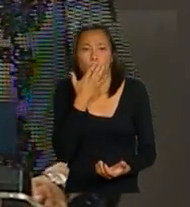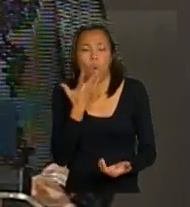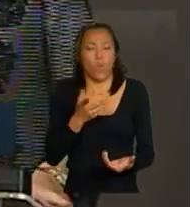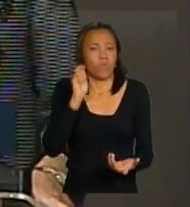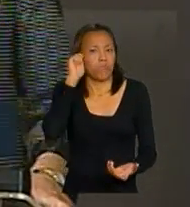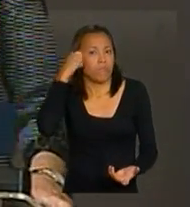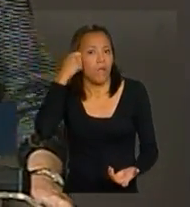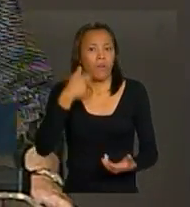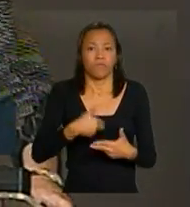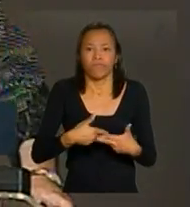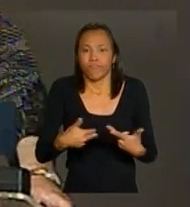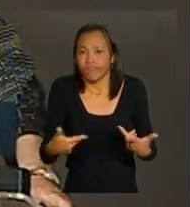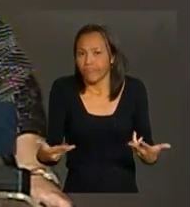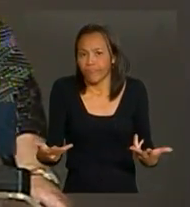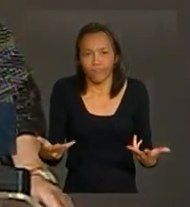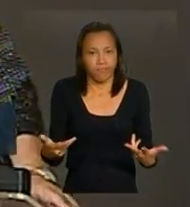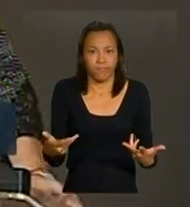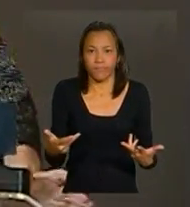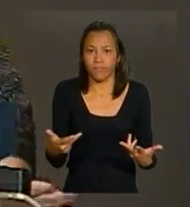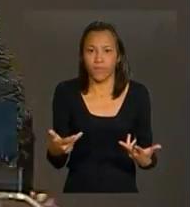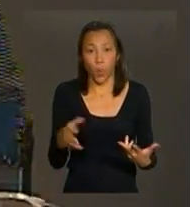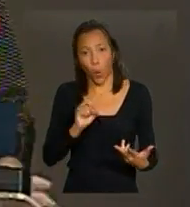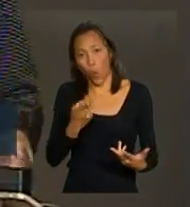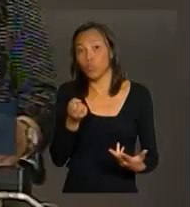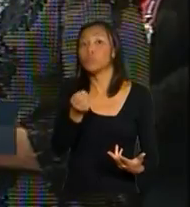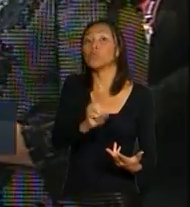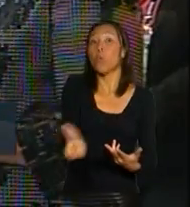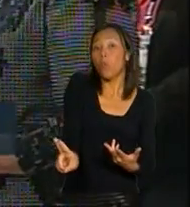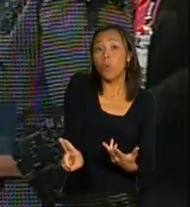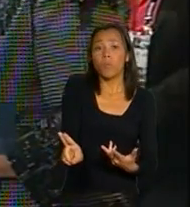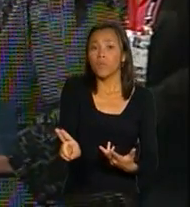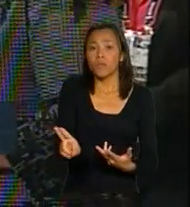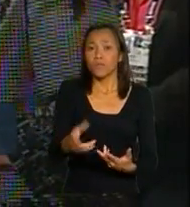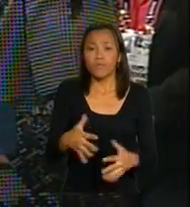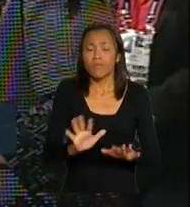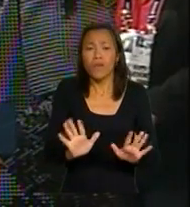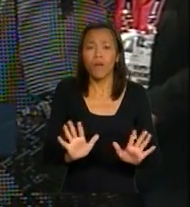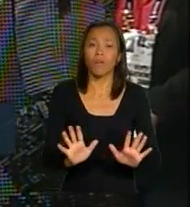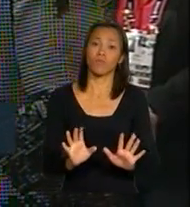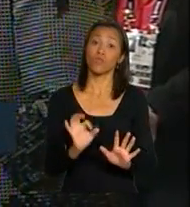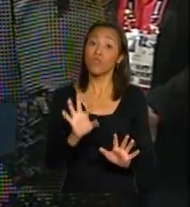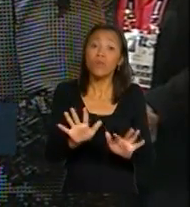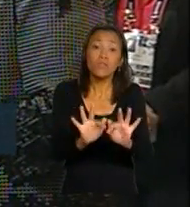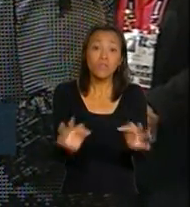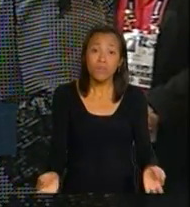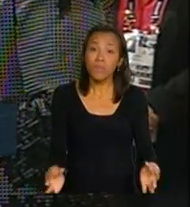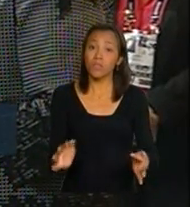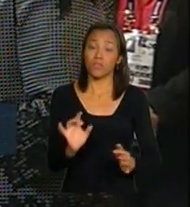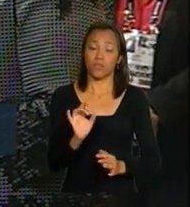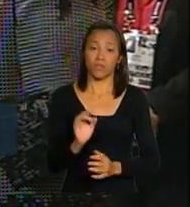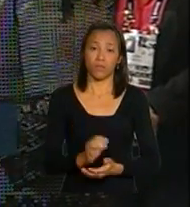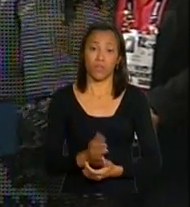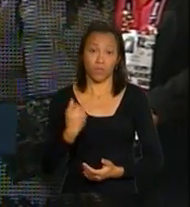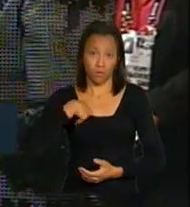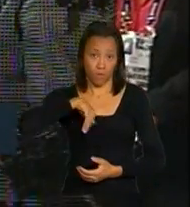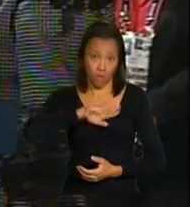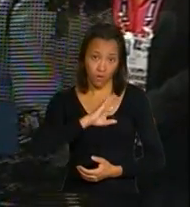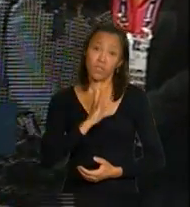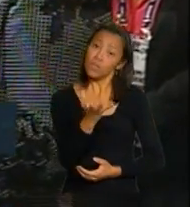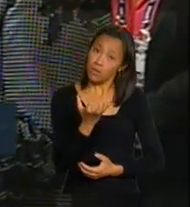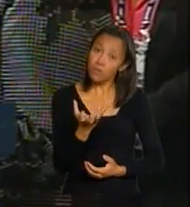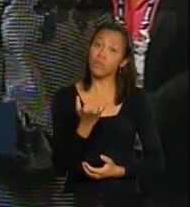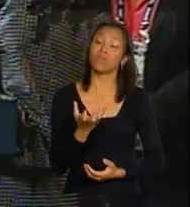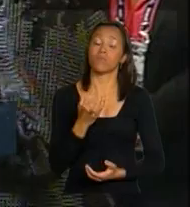gênero, não importa o sobrenome, importa pura e simplesmente que nós